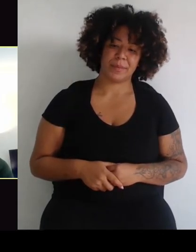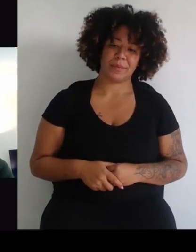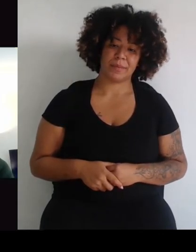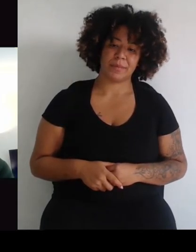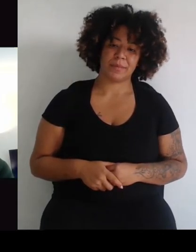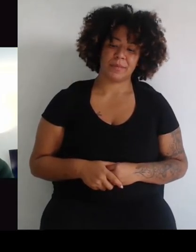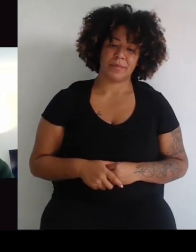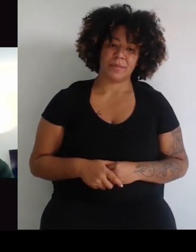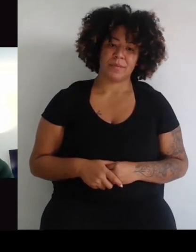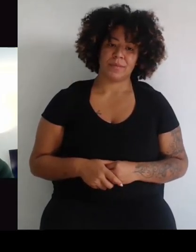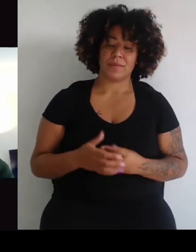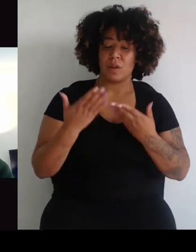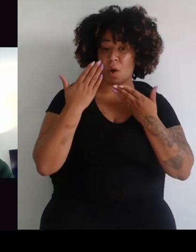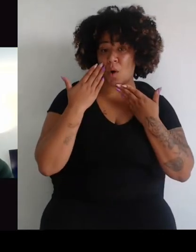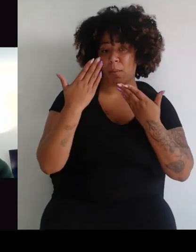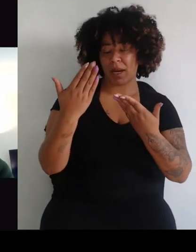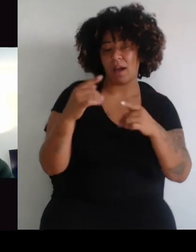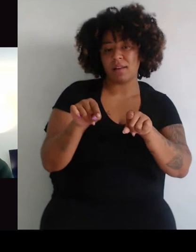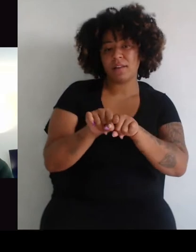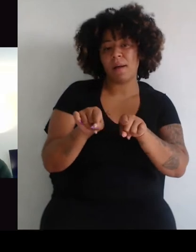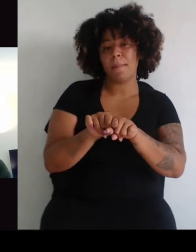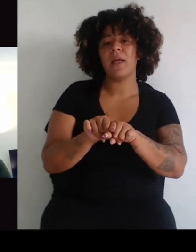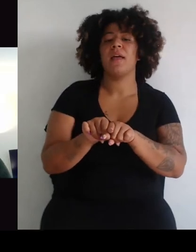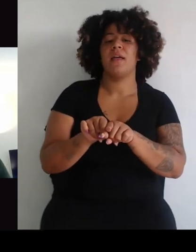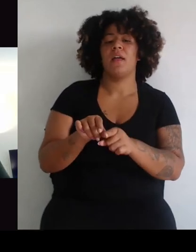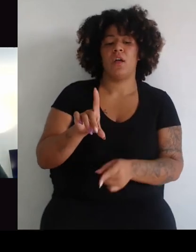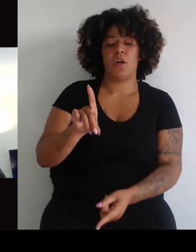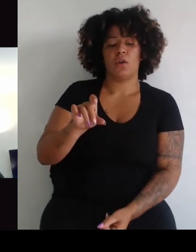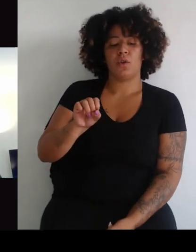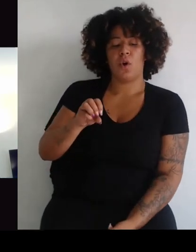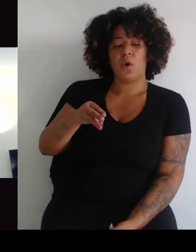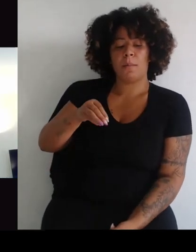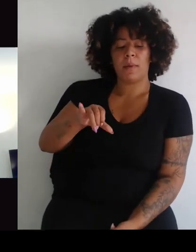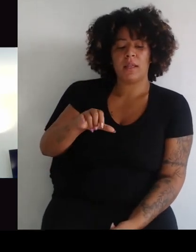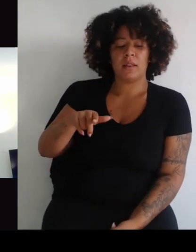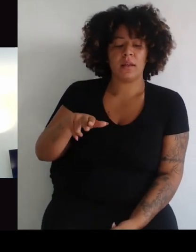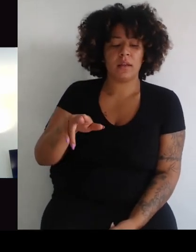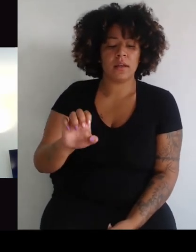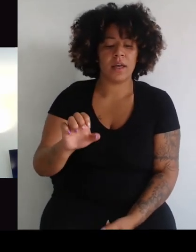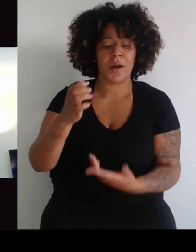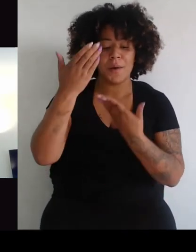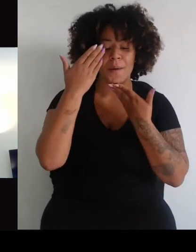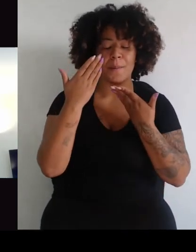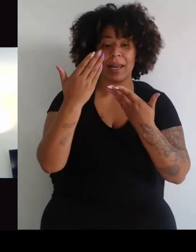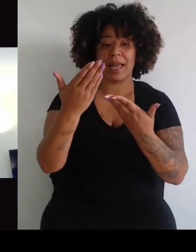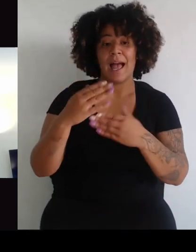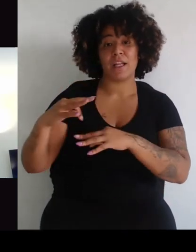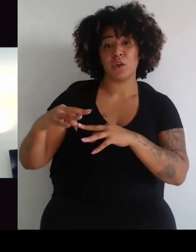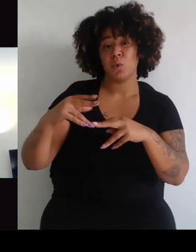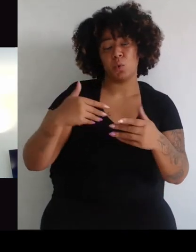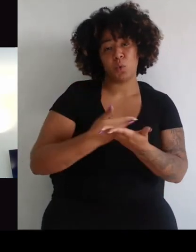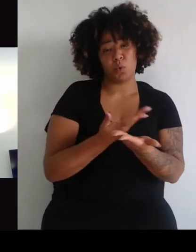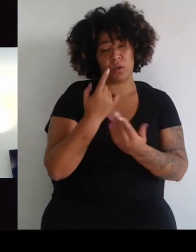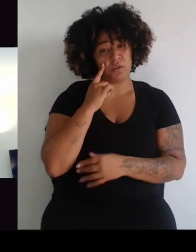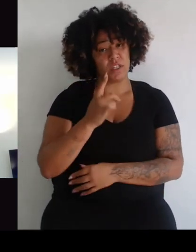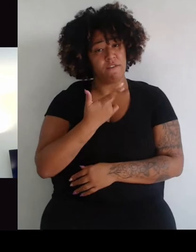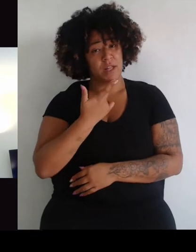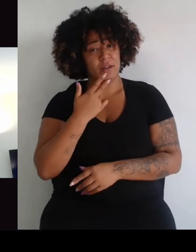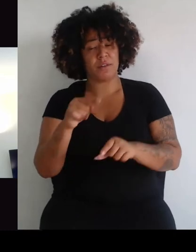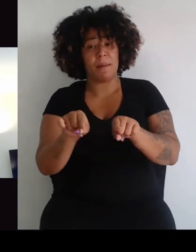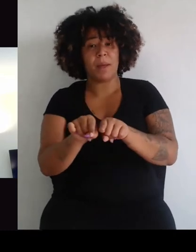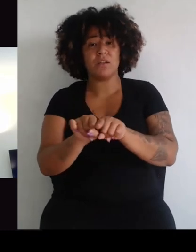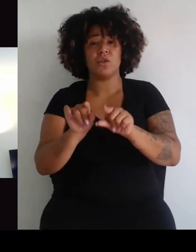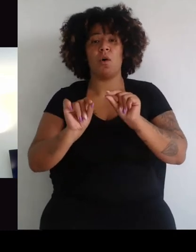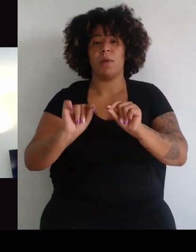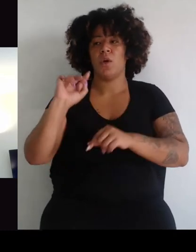Muito obrigado dorme bem aqui muito interessante ouvir enfim sobre todas a cultura visual que informa o